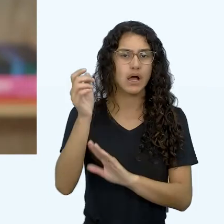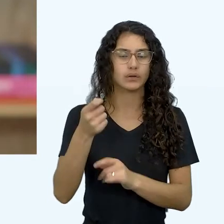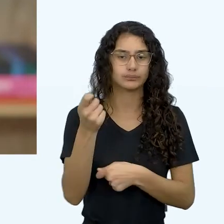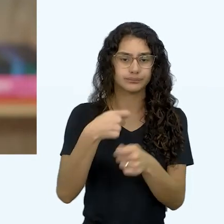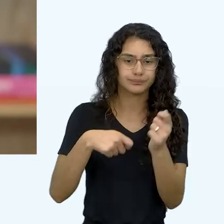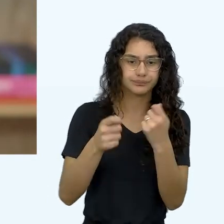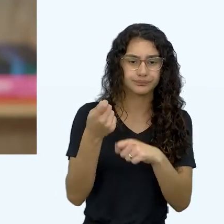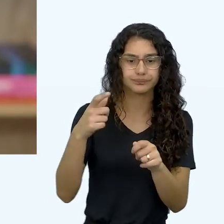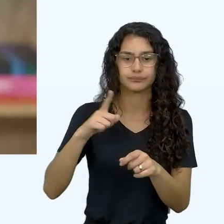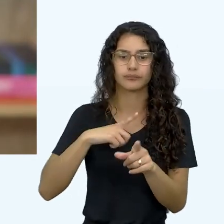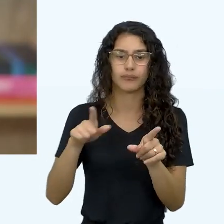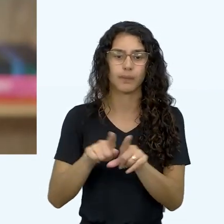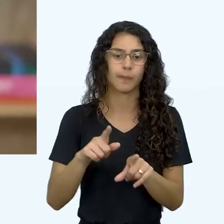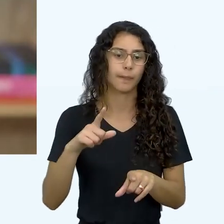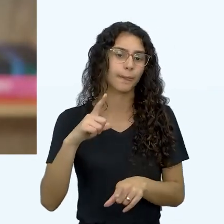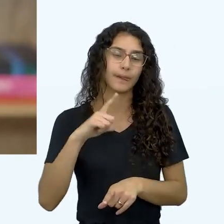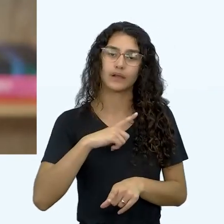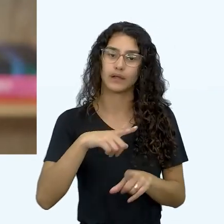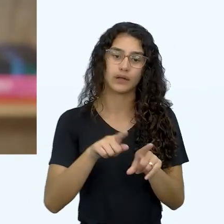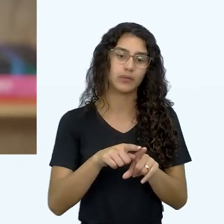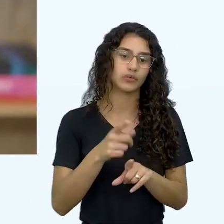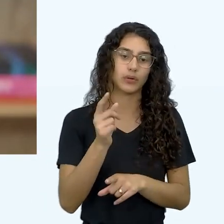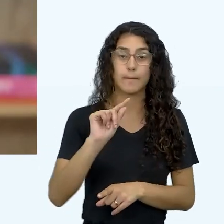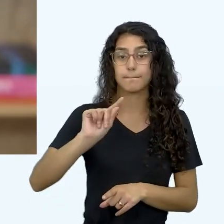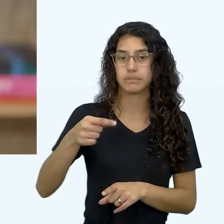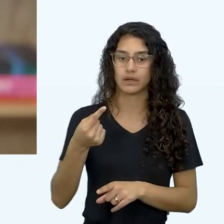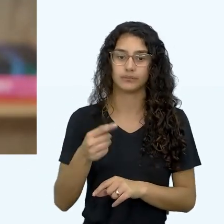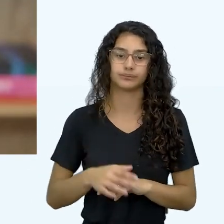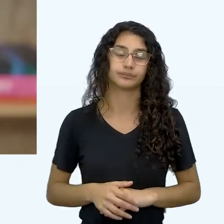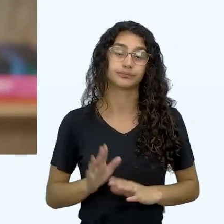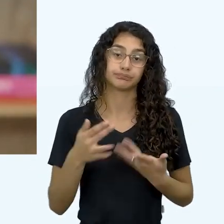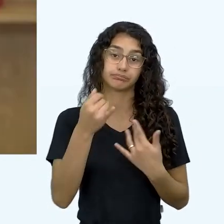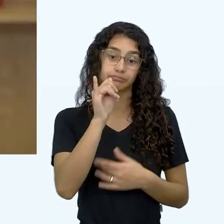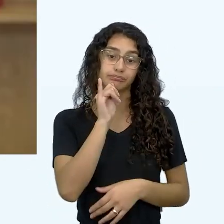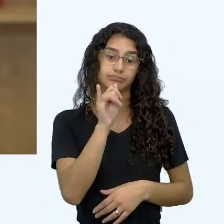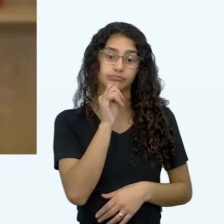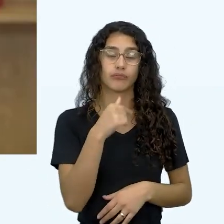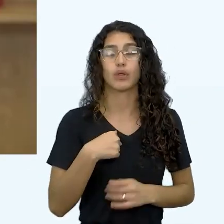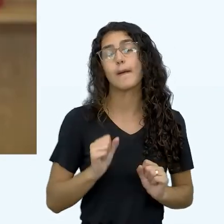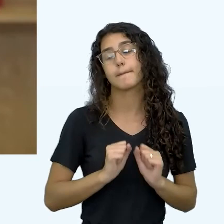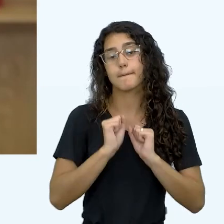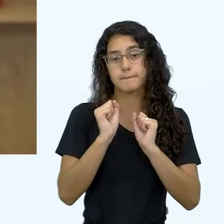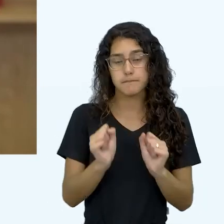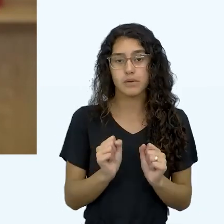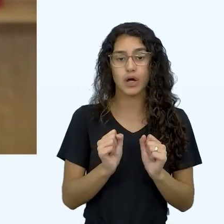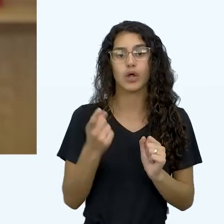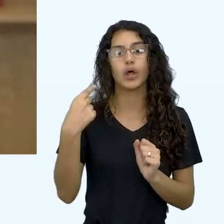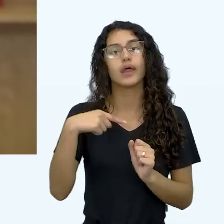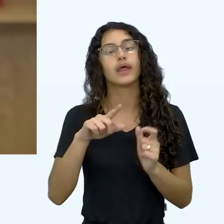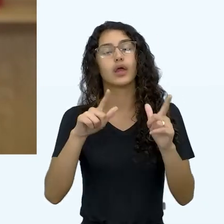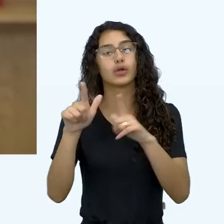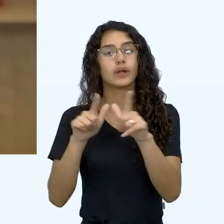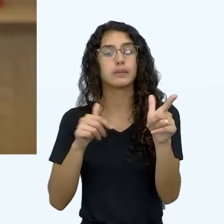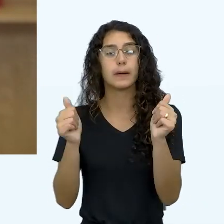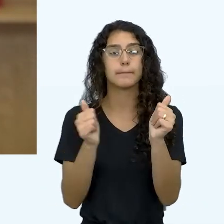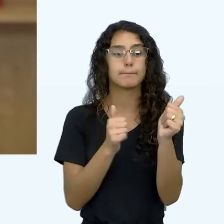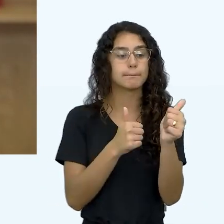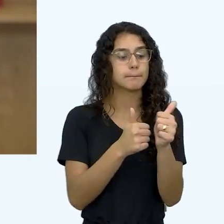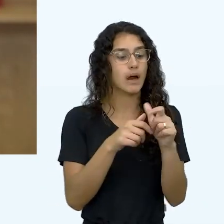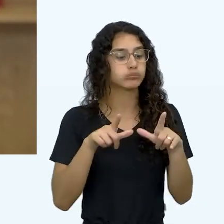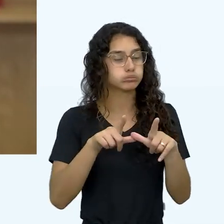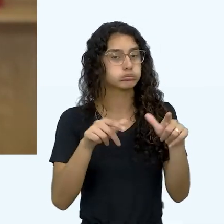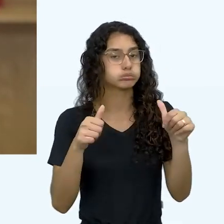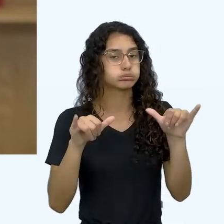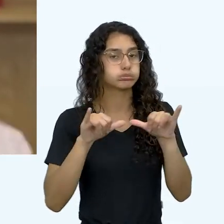economizando centavos, você não vai ter tempo de ganhar milhões de reais. Então, por exemplo, eu posso ir no mercado perto de casa e pagar